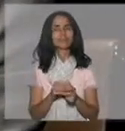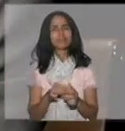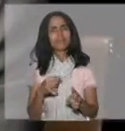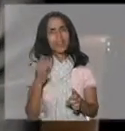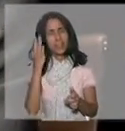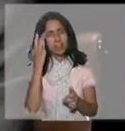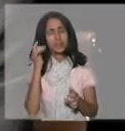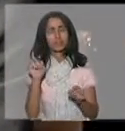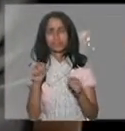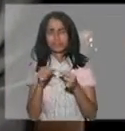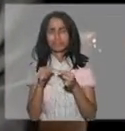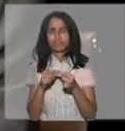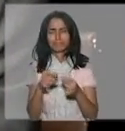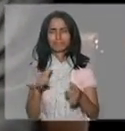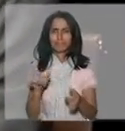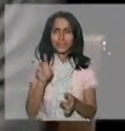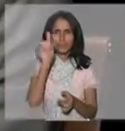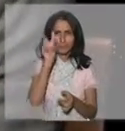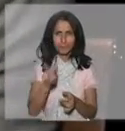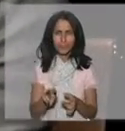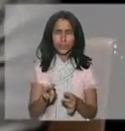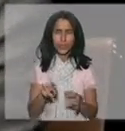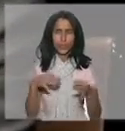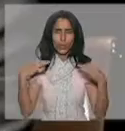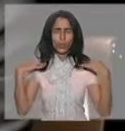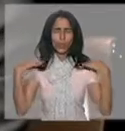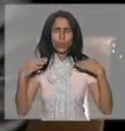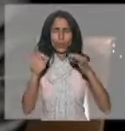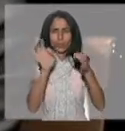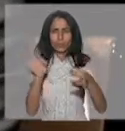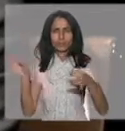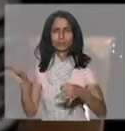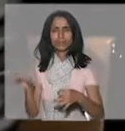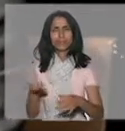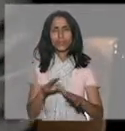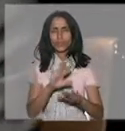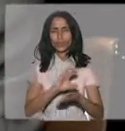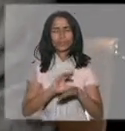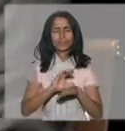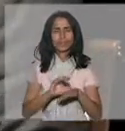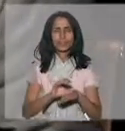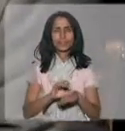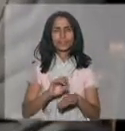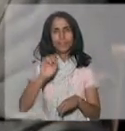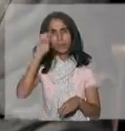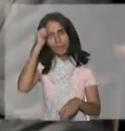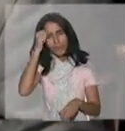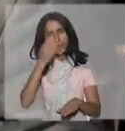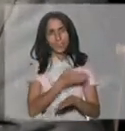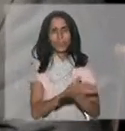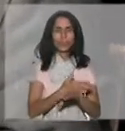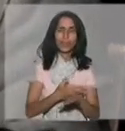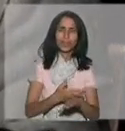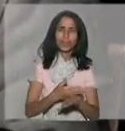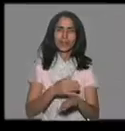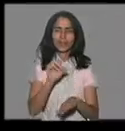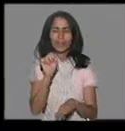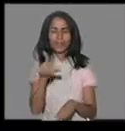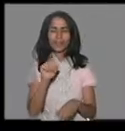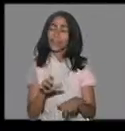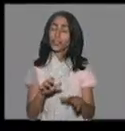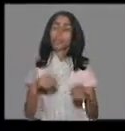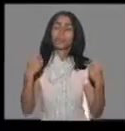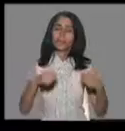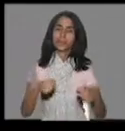fase porque sim olhando meu guarda roupa é tudo cinza preto branco e cinza foi gente pelo amor de deus quem vamos colorir